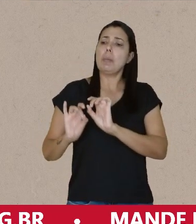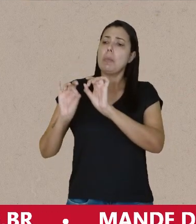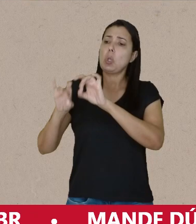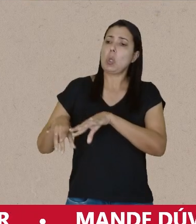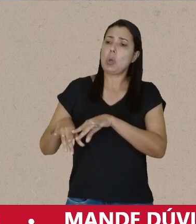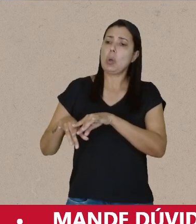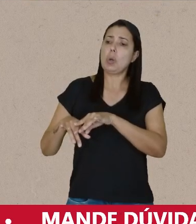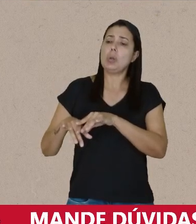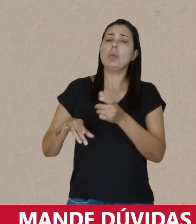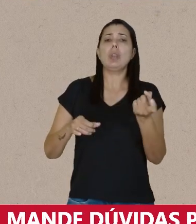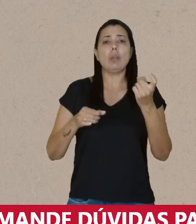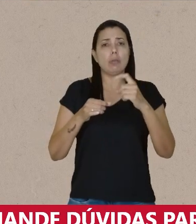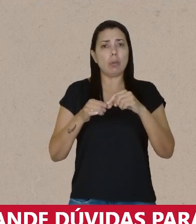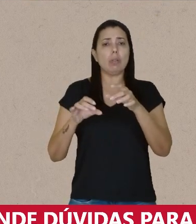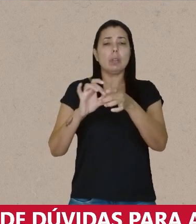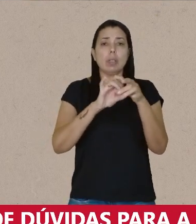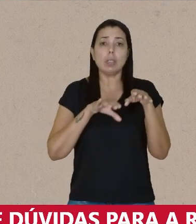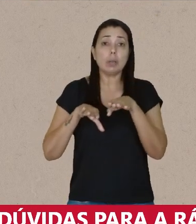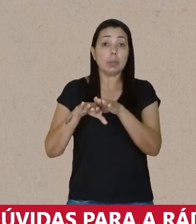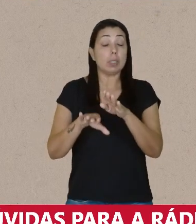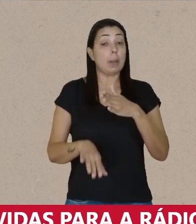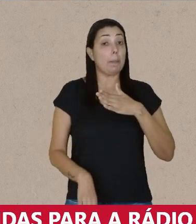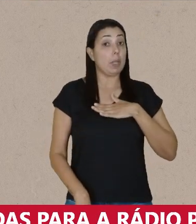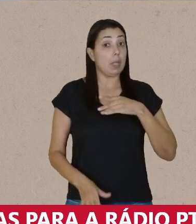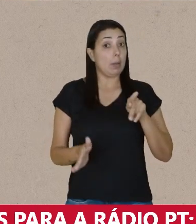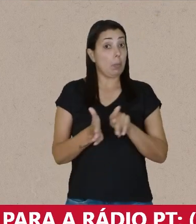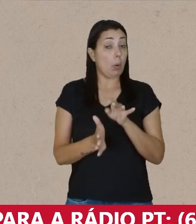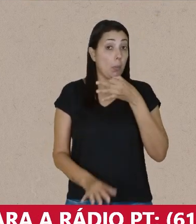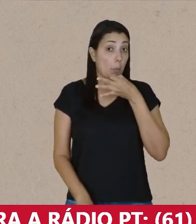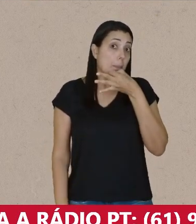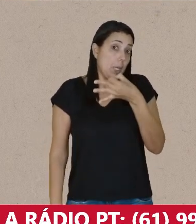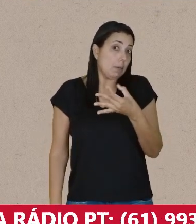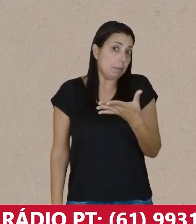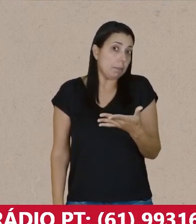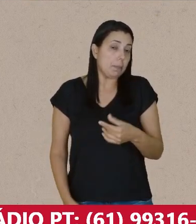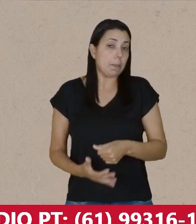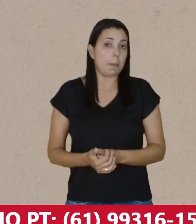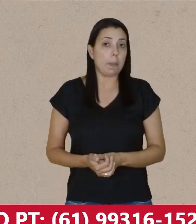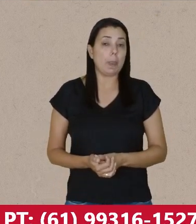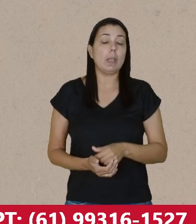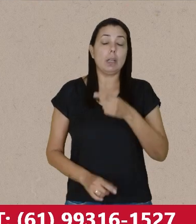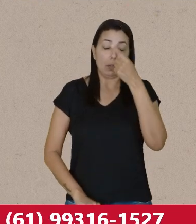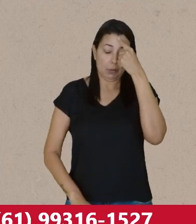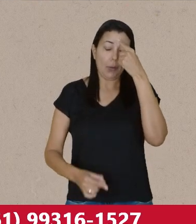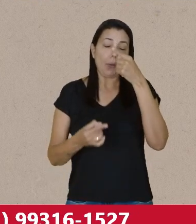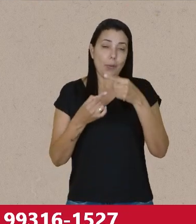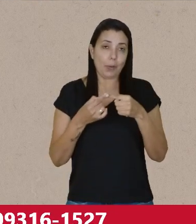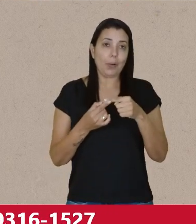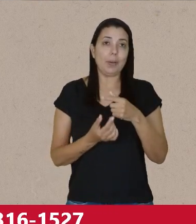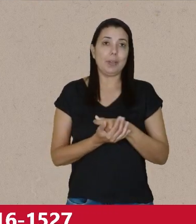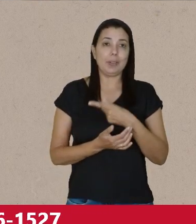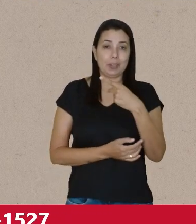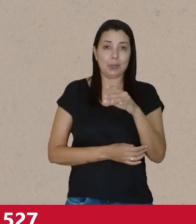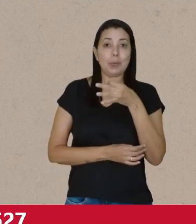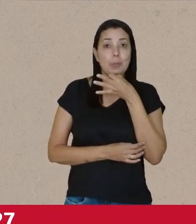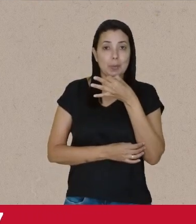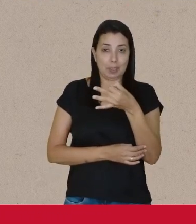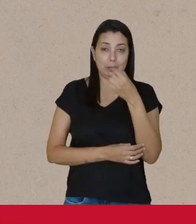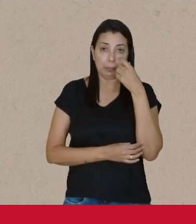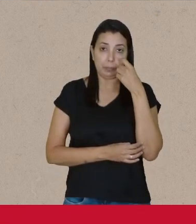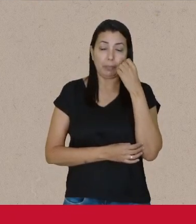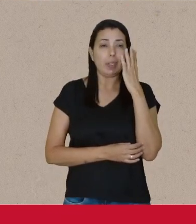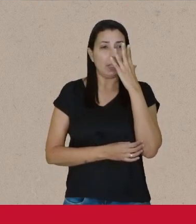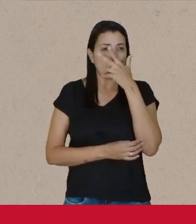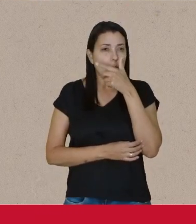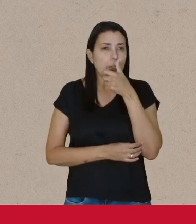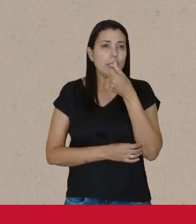garantia da democracia. Bem, minha opinião pessoal. E eu concordo com a sua opinião. E tá bonito,